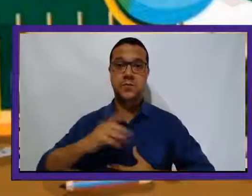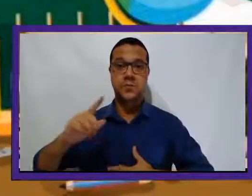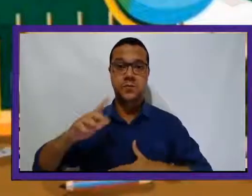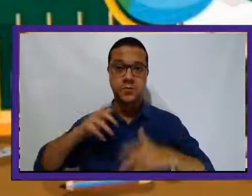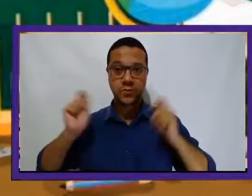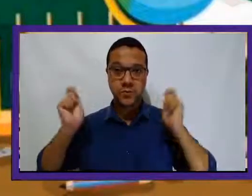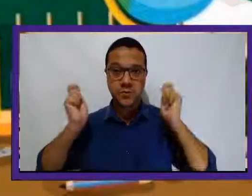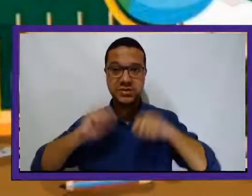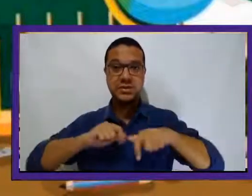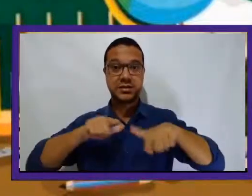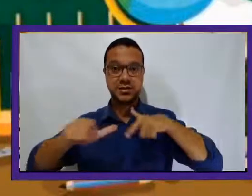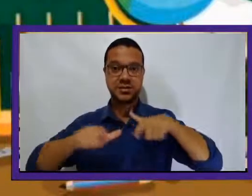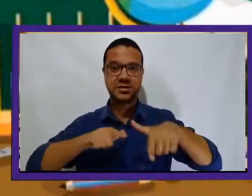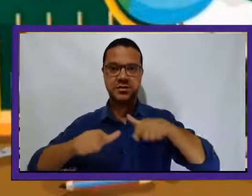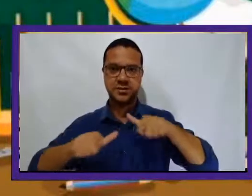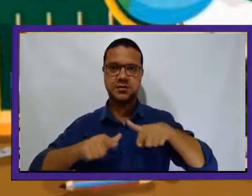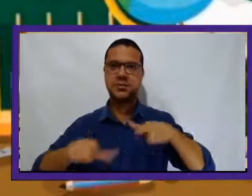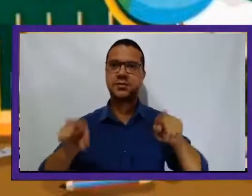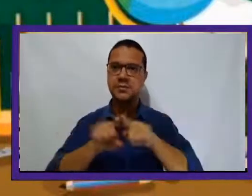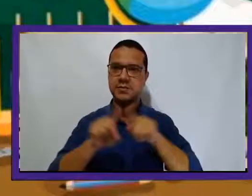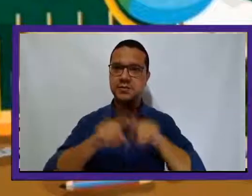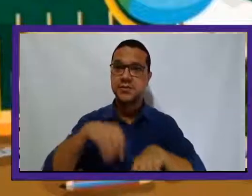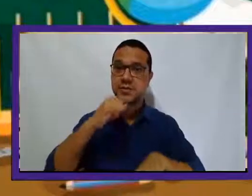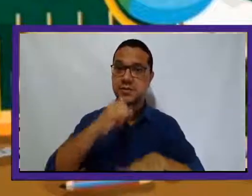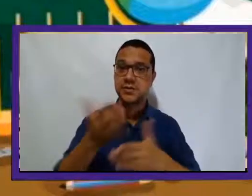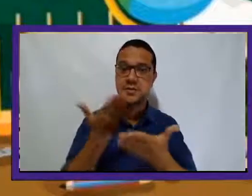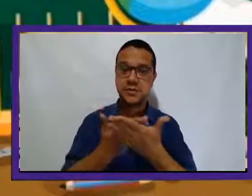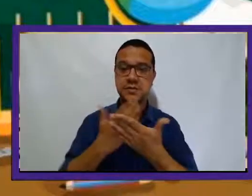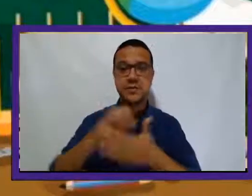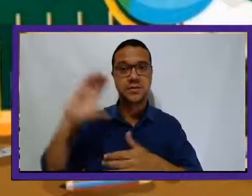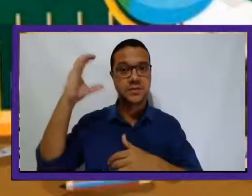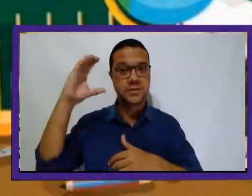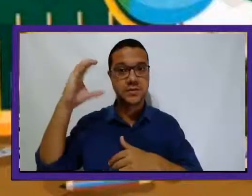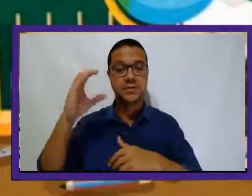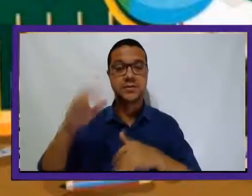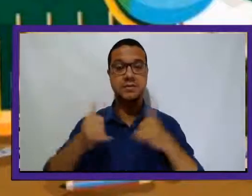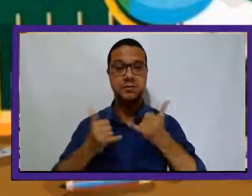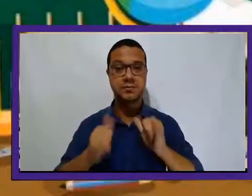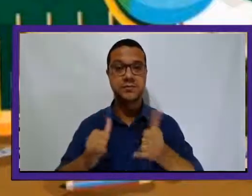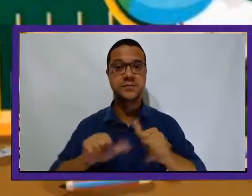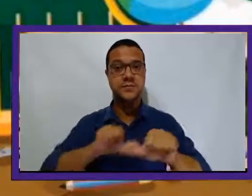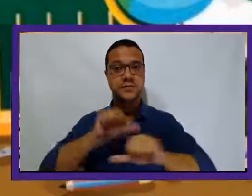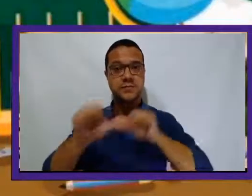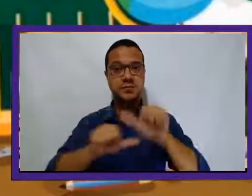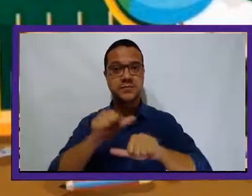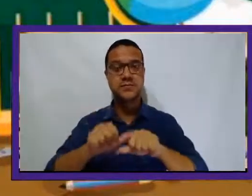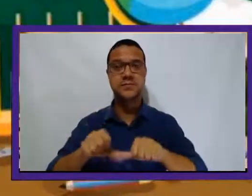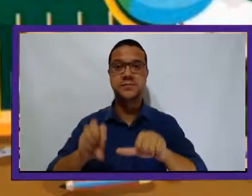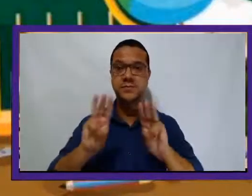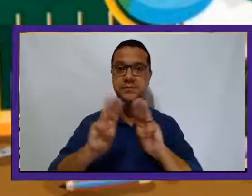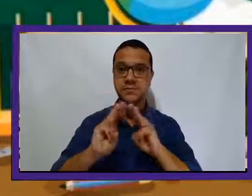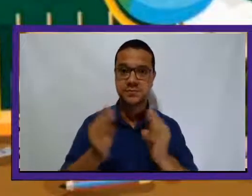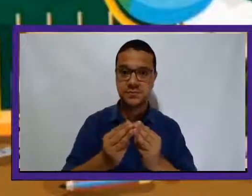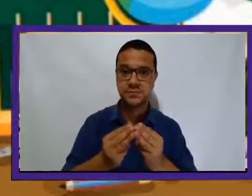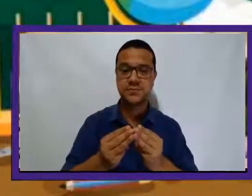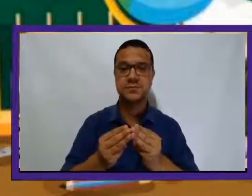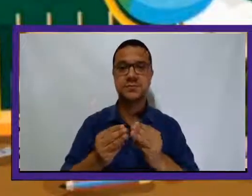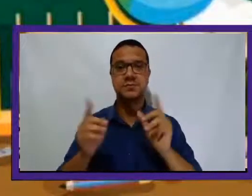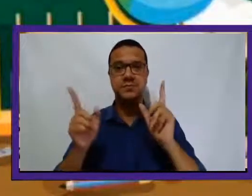Realizar trabalho A gente também Diz nas aulas De ciências Que a energia Que transforma A matéria